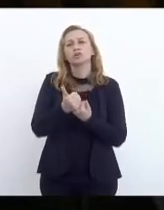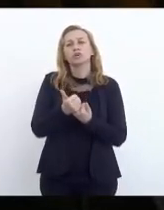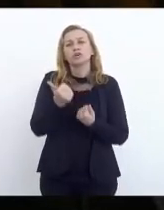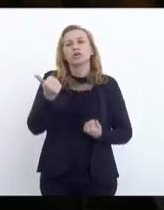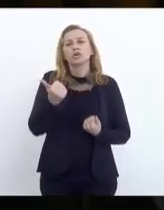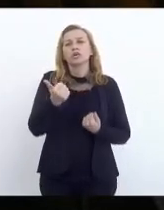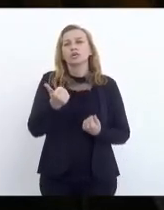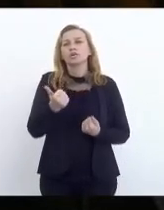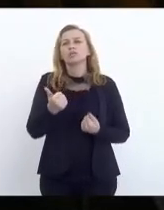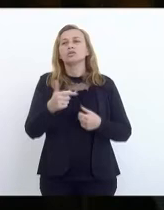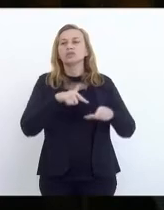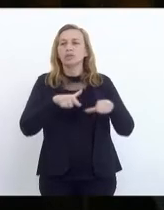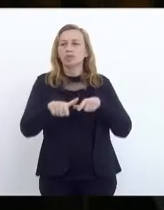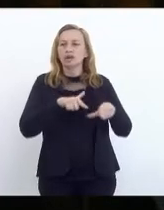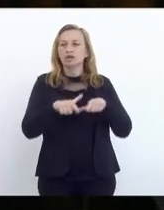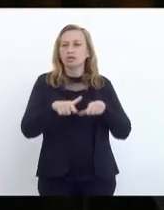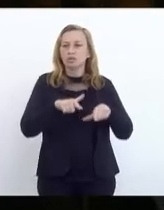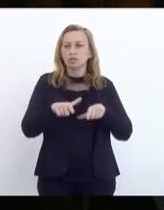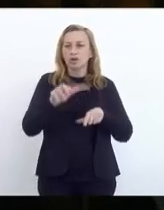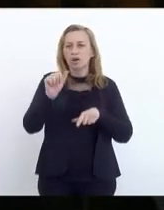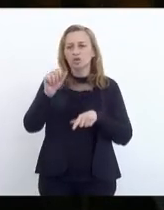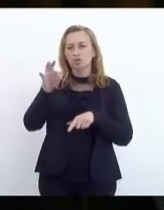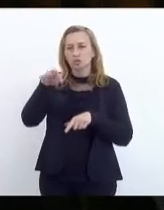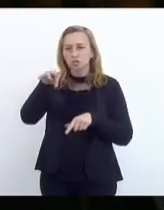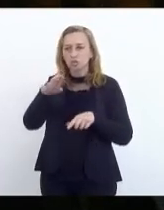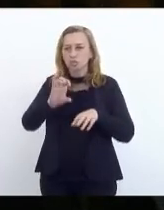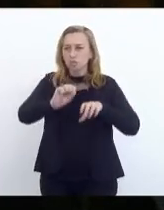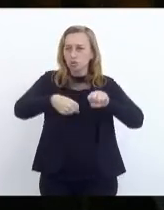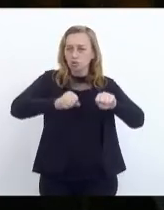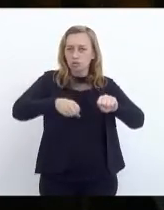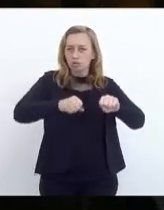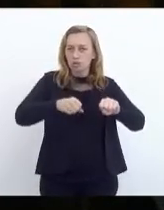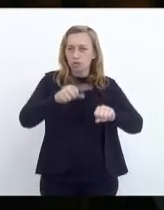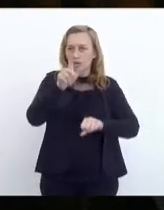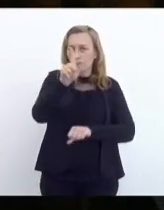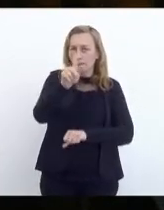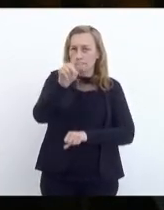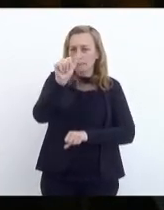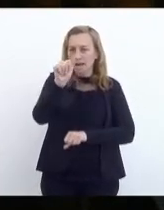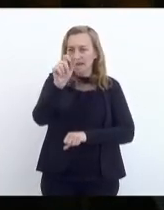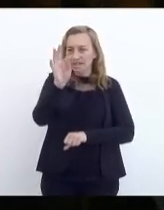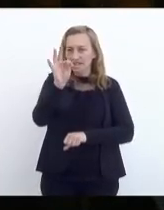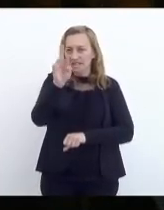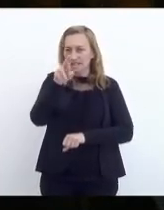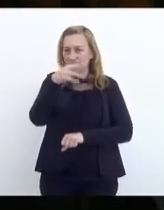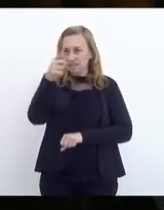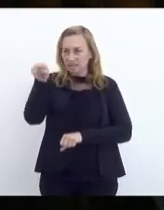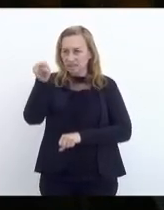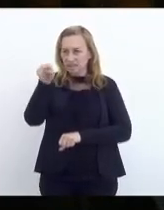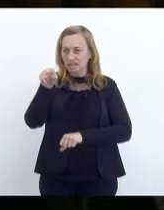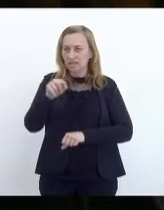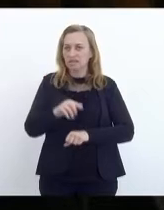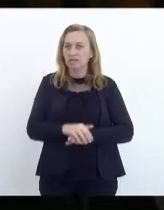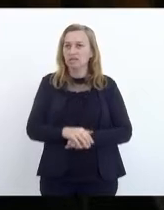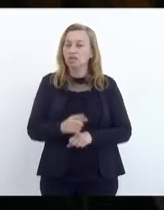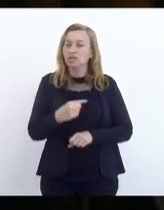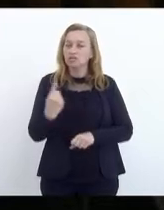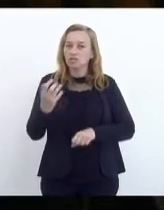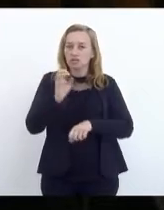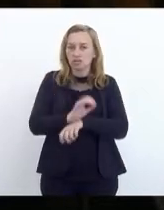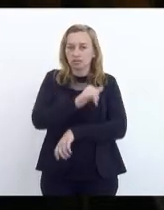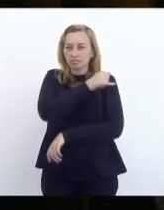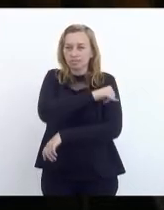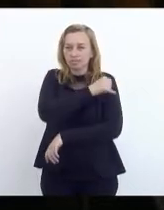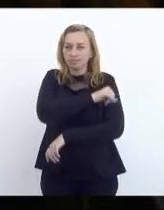trabalhador autônomo motorizado, que eu estou intitulando de PATRAN, e evidentemente no nosso Estado do